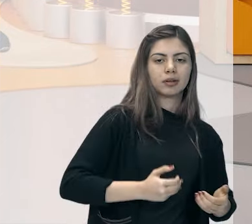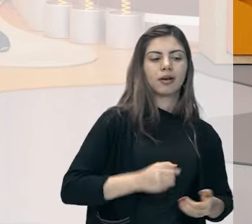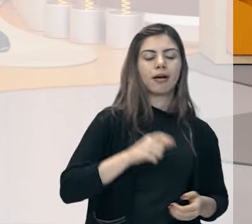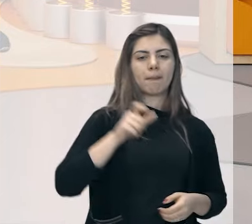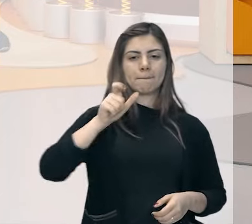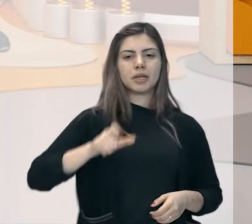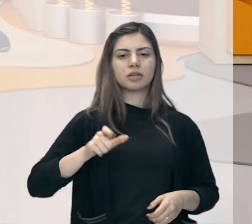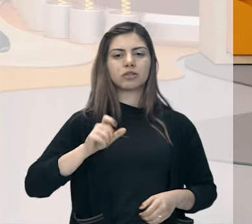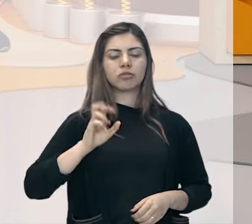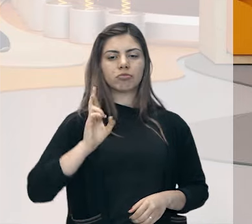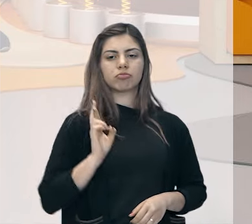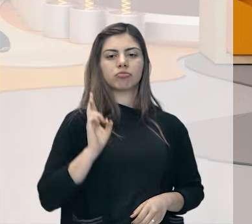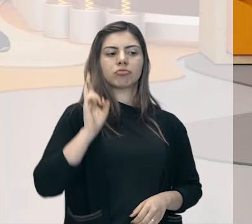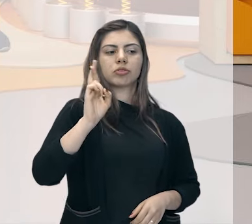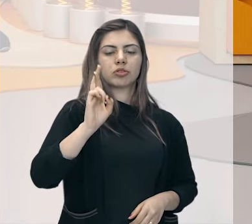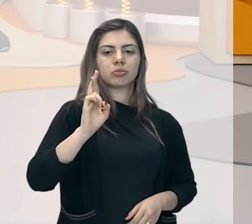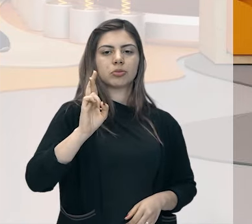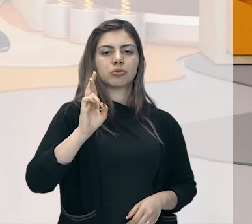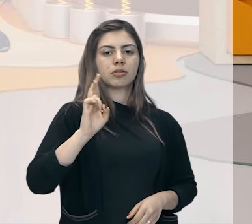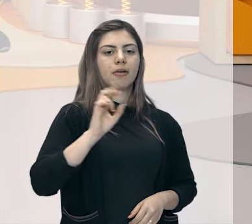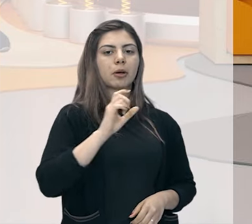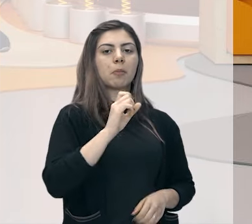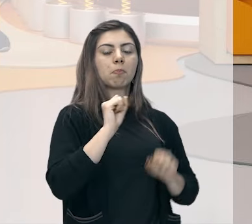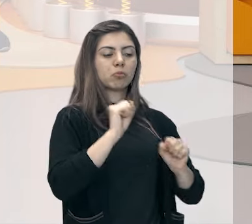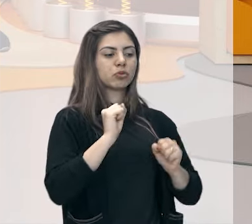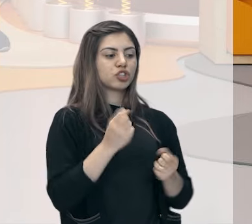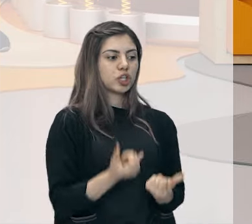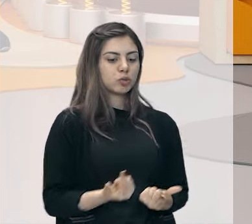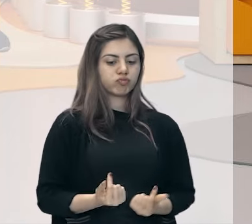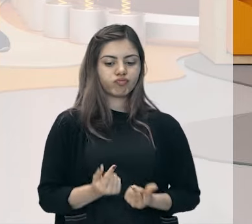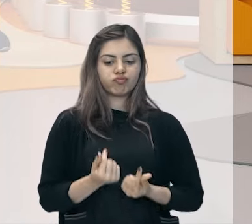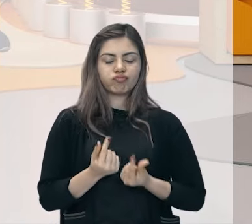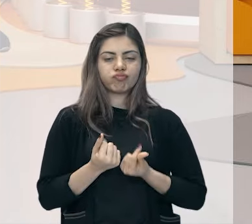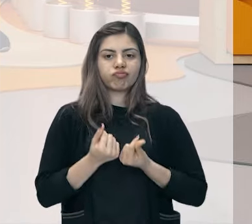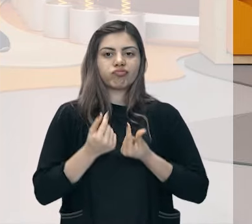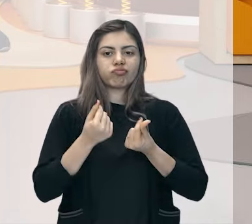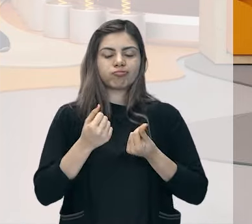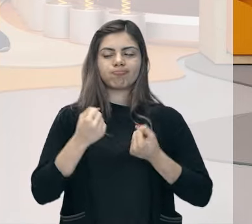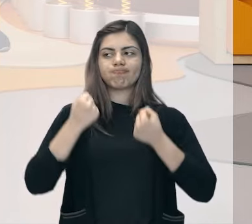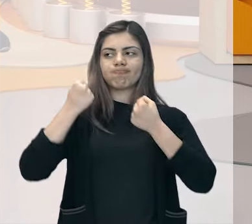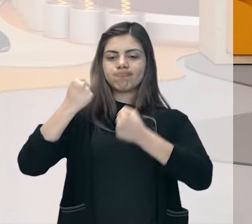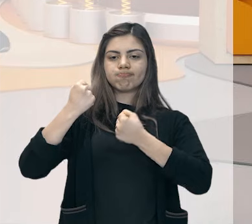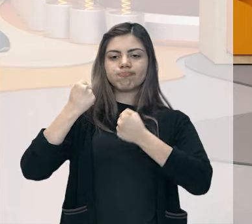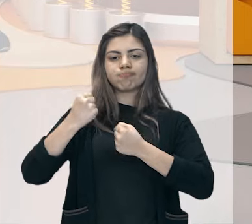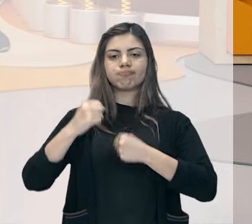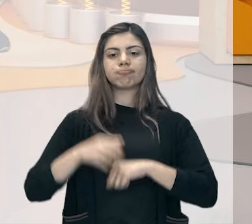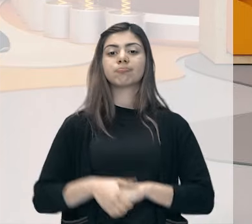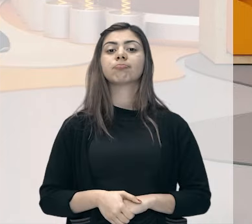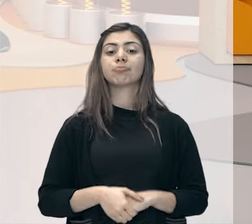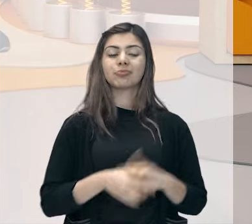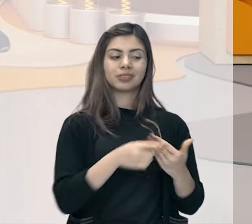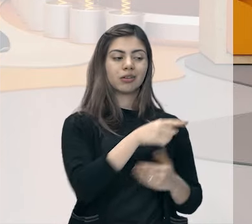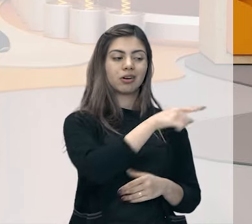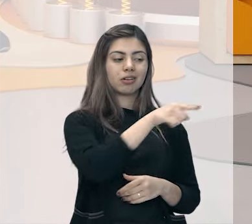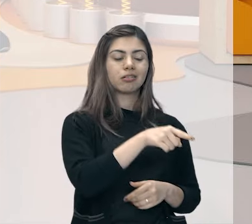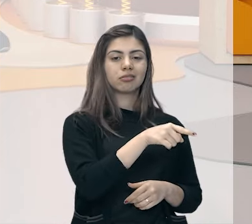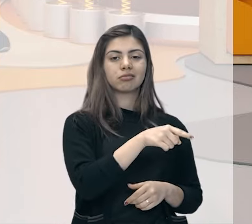acumulassem riqueza e poder, a exploração destes